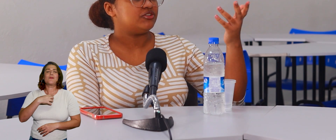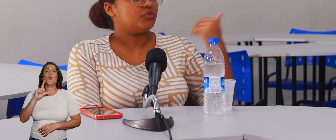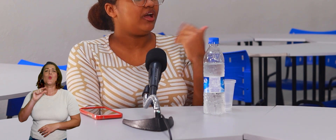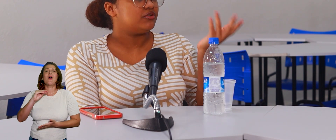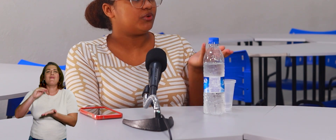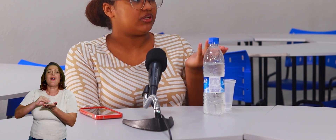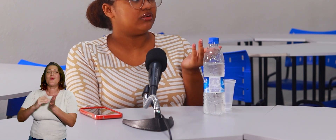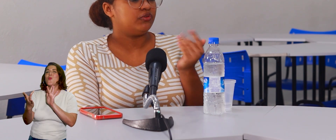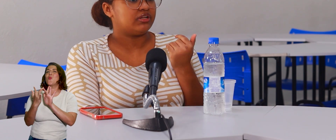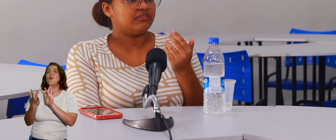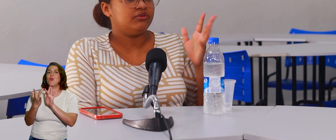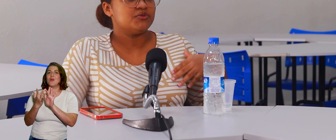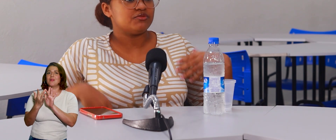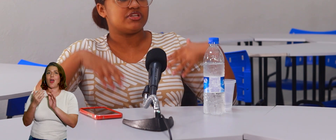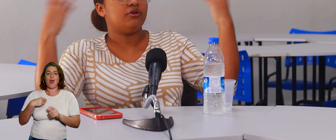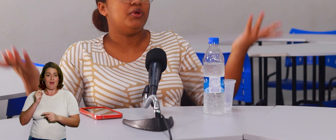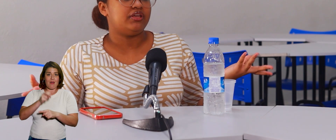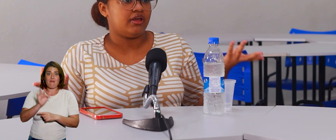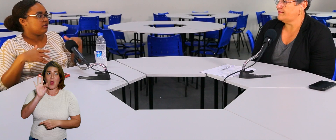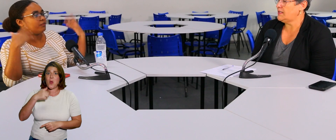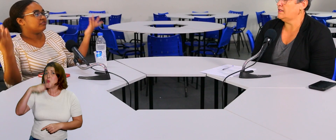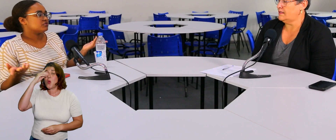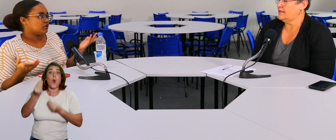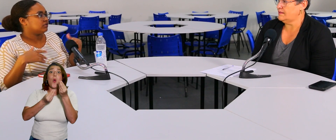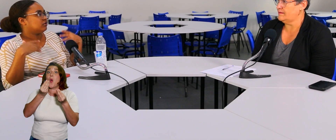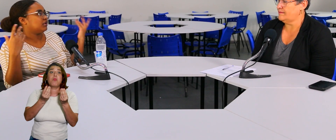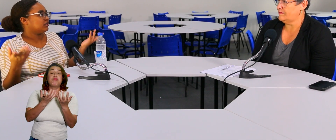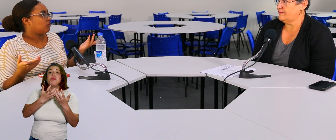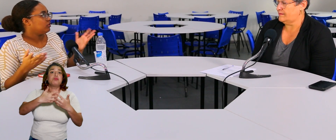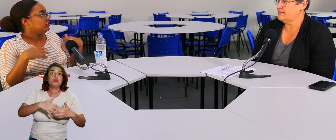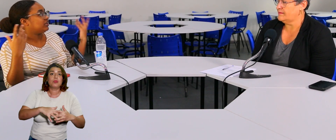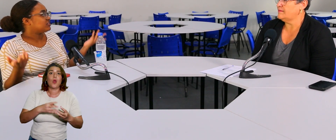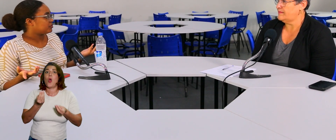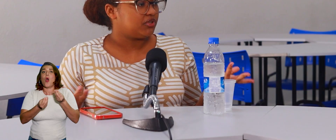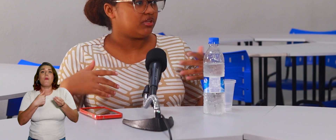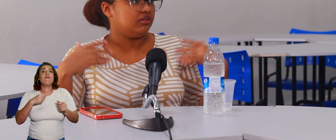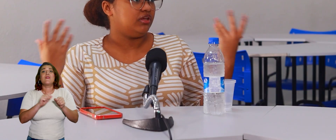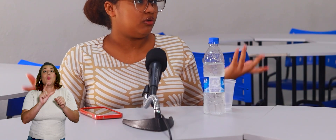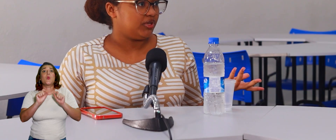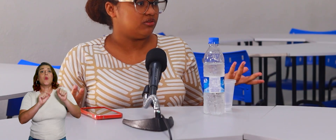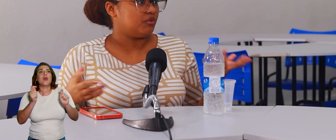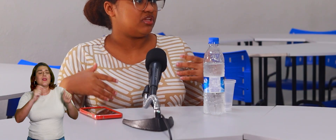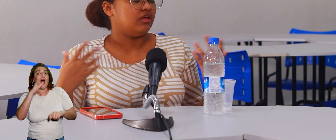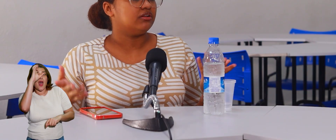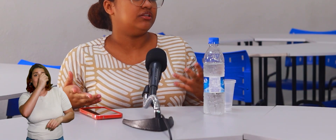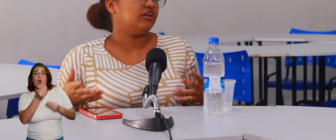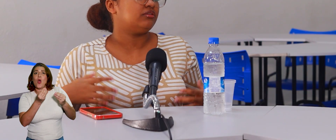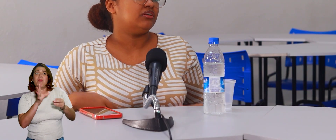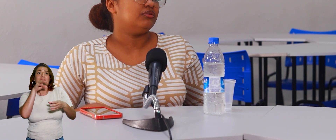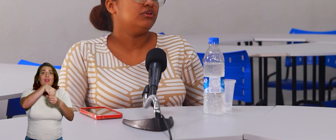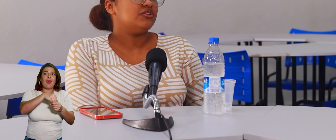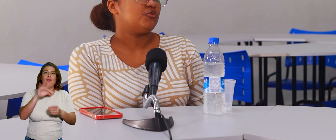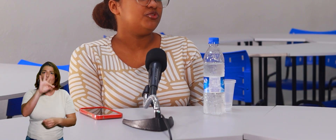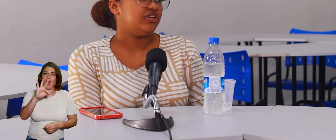contato que eles têm. Tipo, eles vão entrar, eu vou entrar na faculdade, mas eu não sei nem como é que é, como é que funciona, o que eles têm para poder me atender, como é que eles vão me atender lá